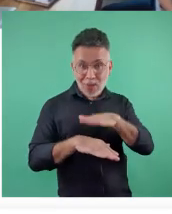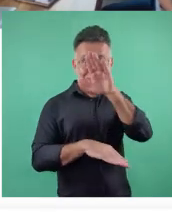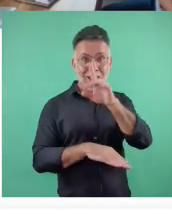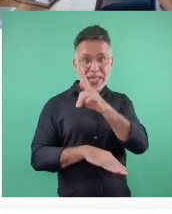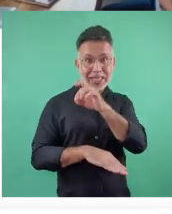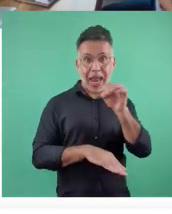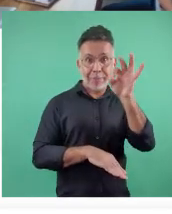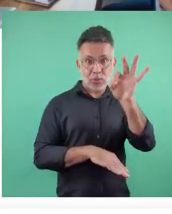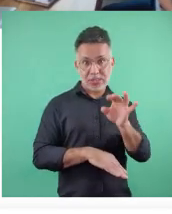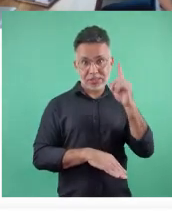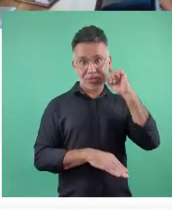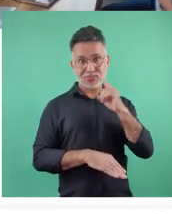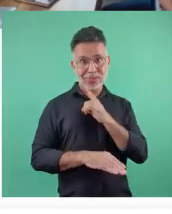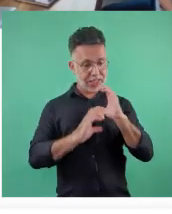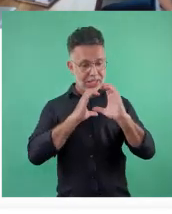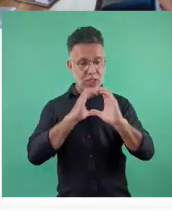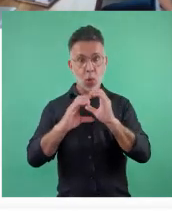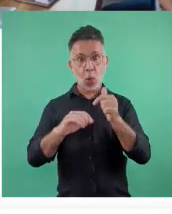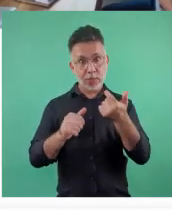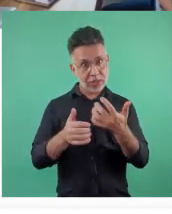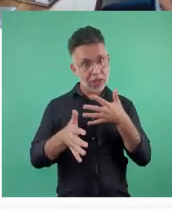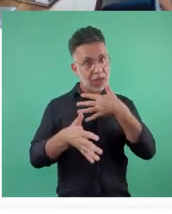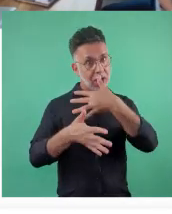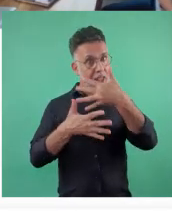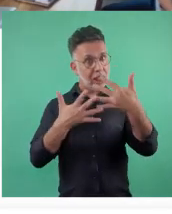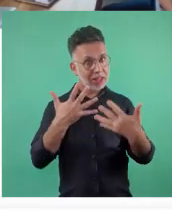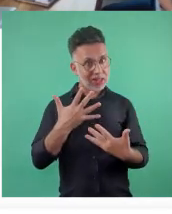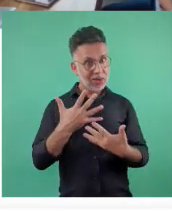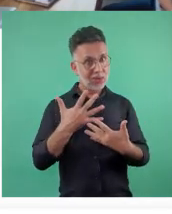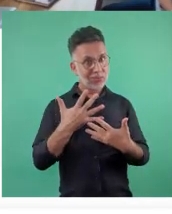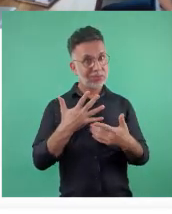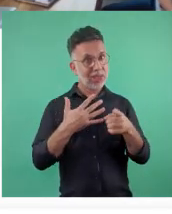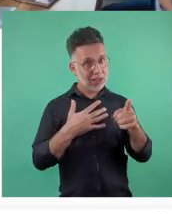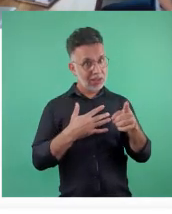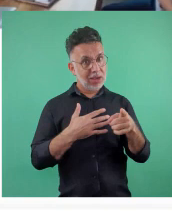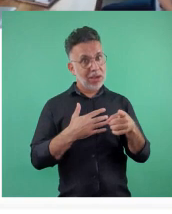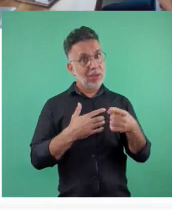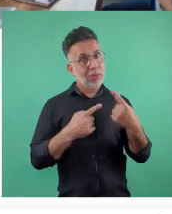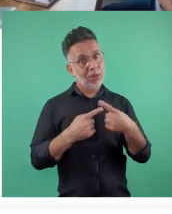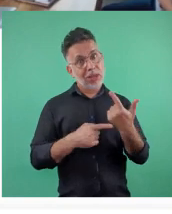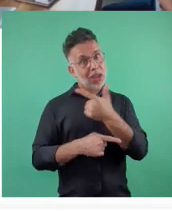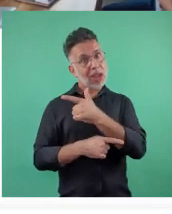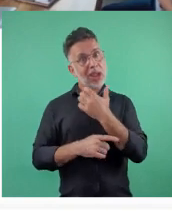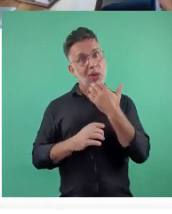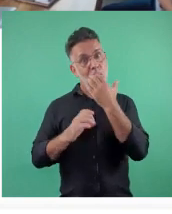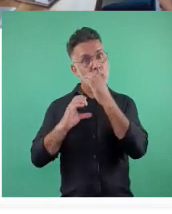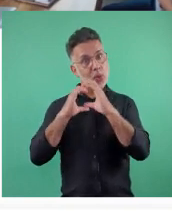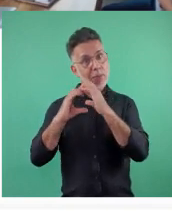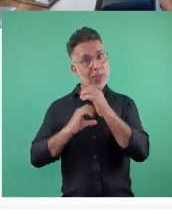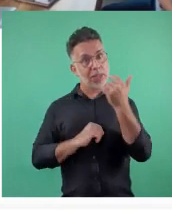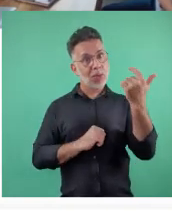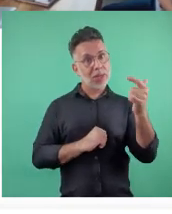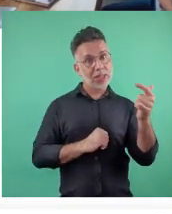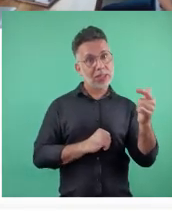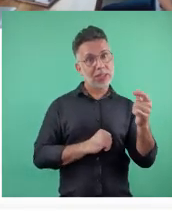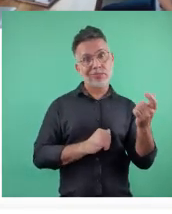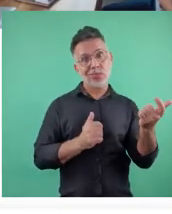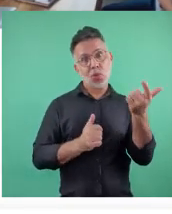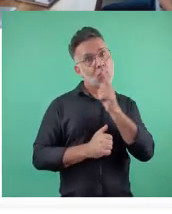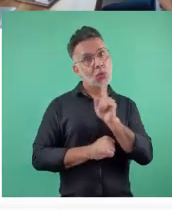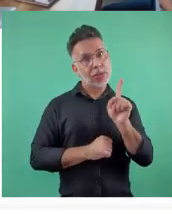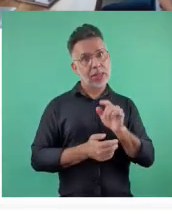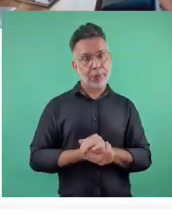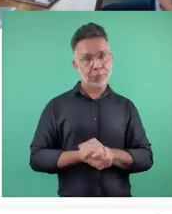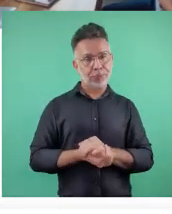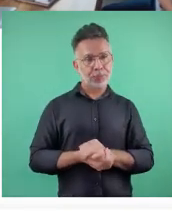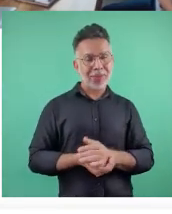incluir os surdos, principalmente os mais profundos, nesta comunicação que nem sempre é possível